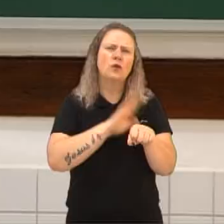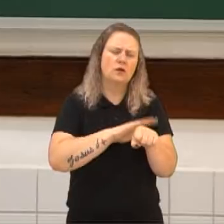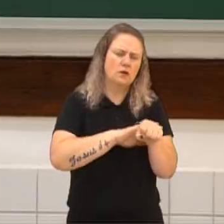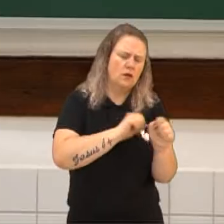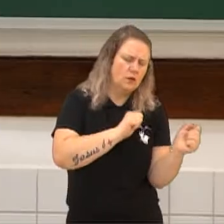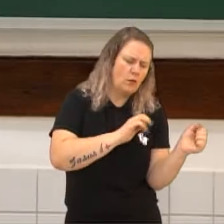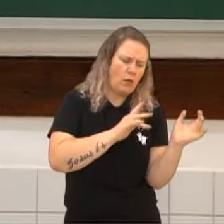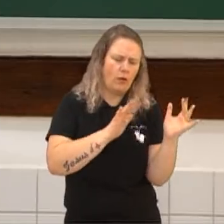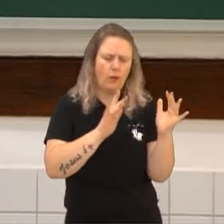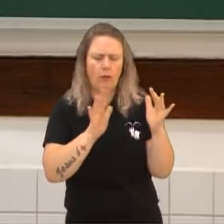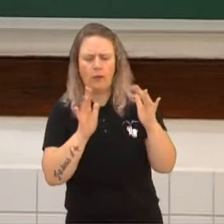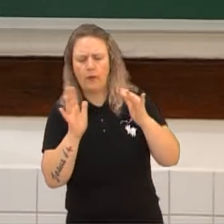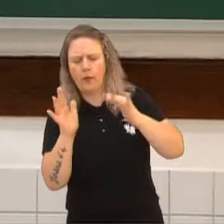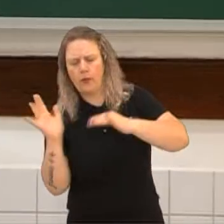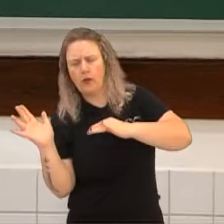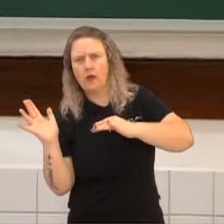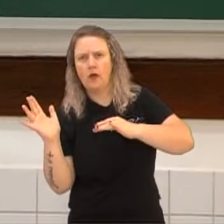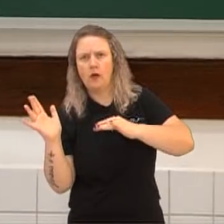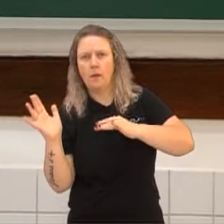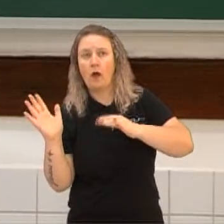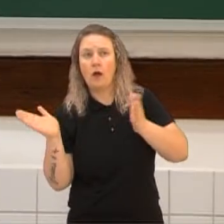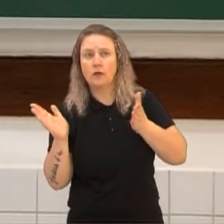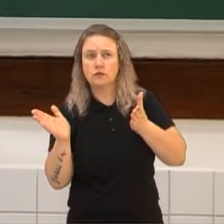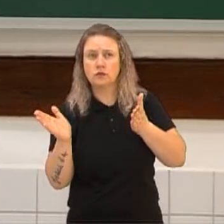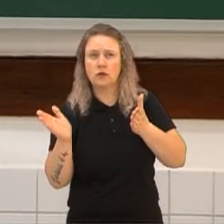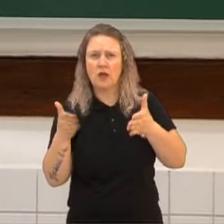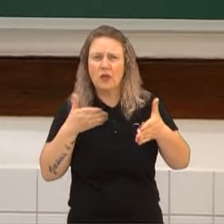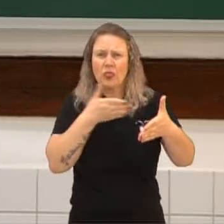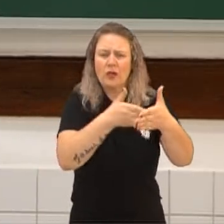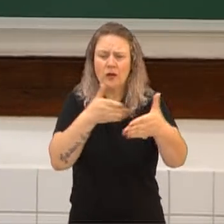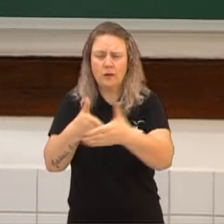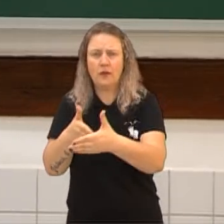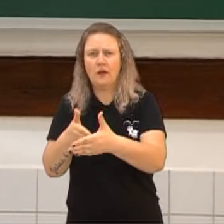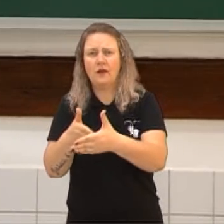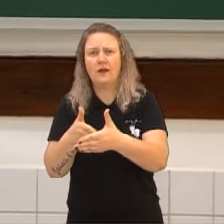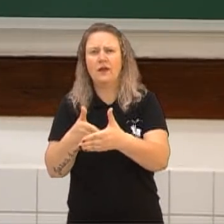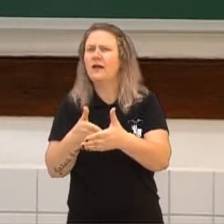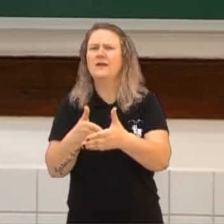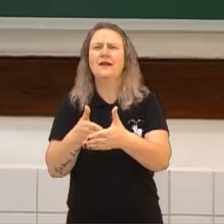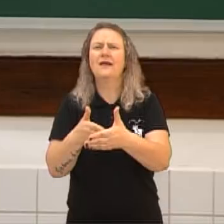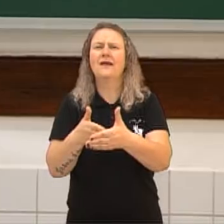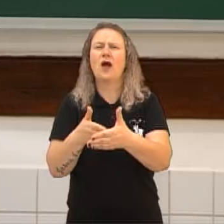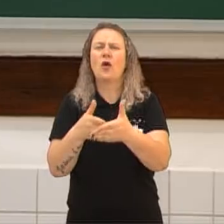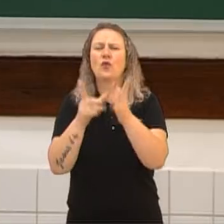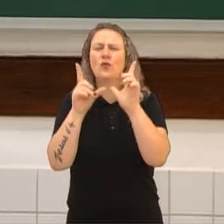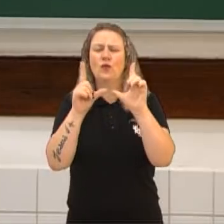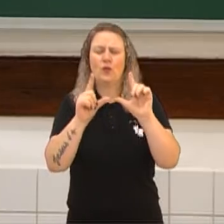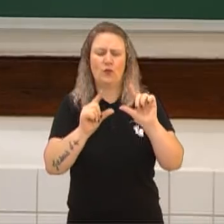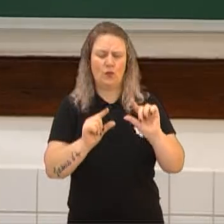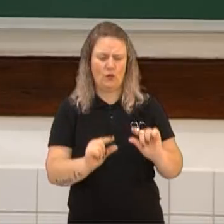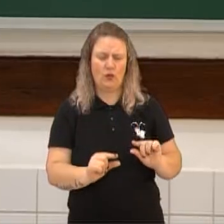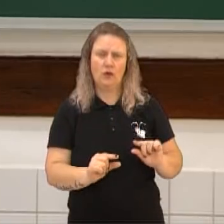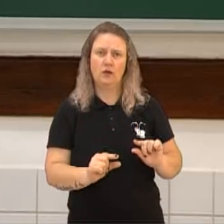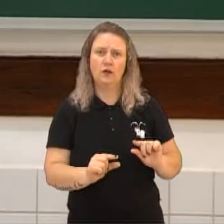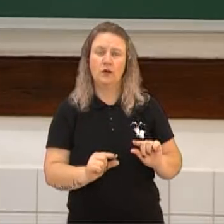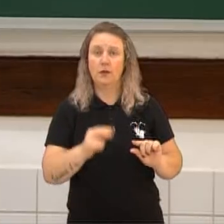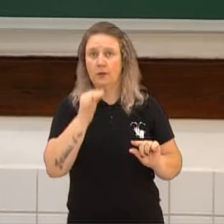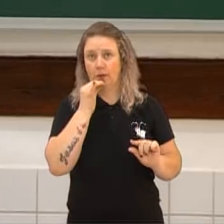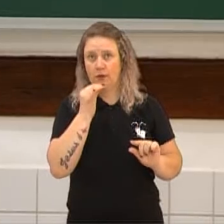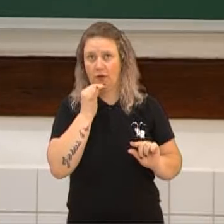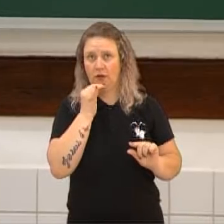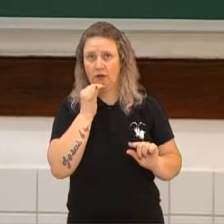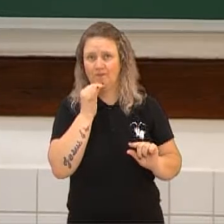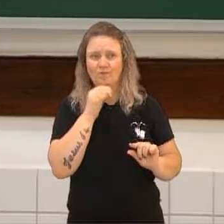tênues? Tênues é muito próximo. A gente, às vezes, não consegue ali diferenciar exatamente o que é uma